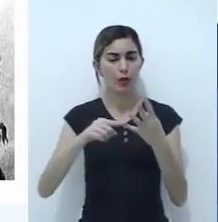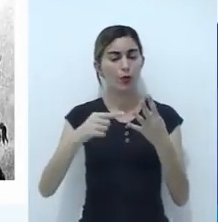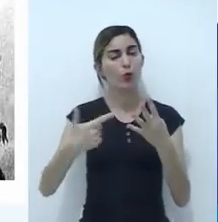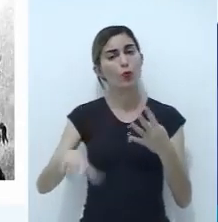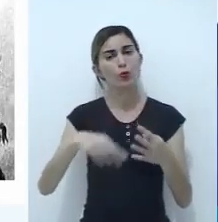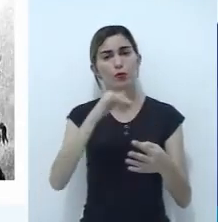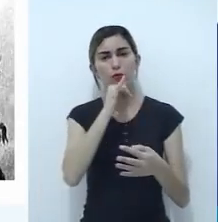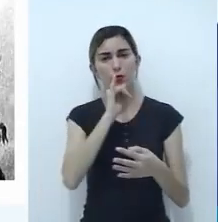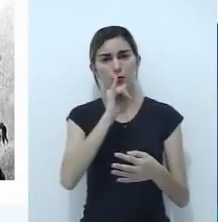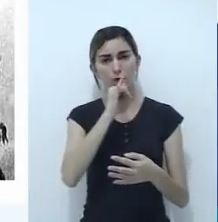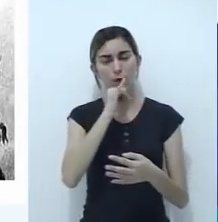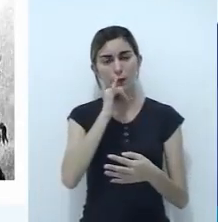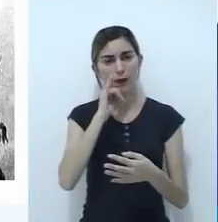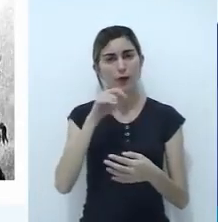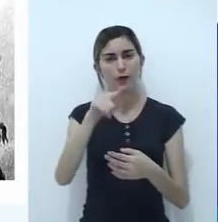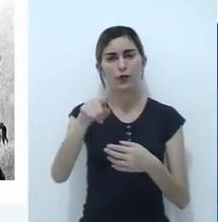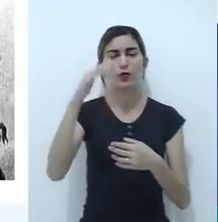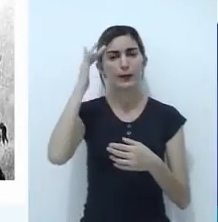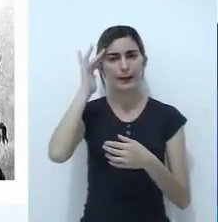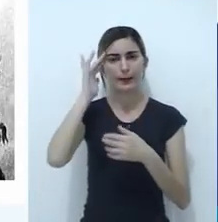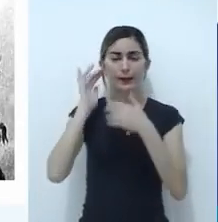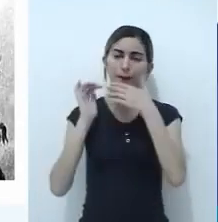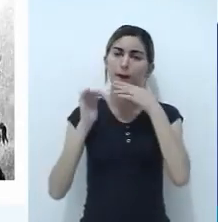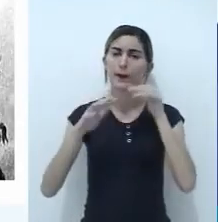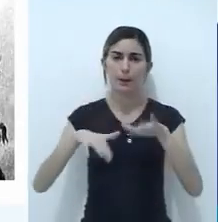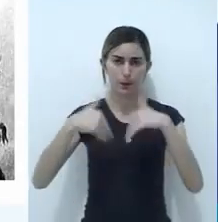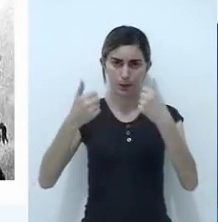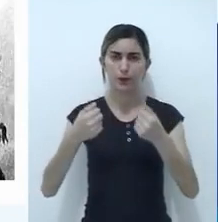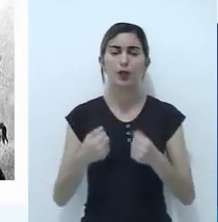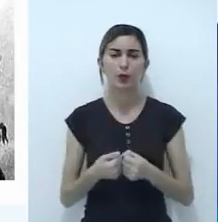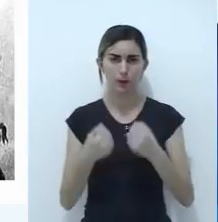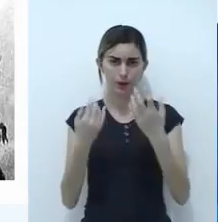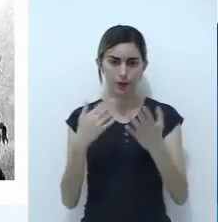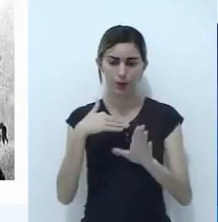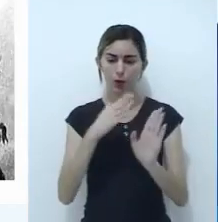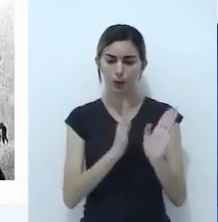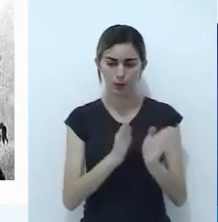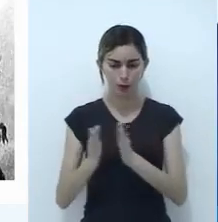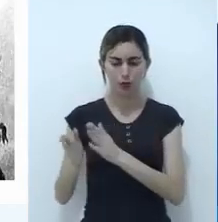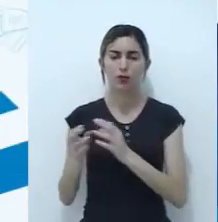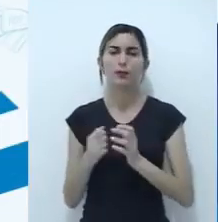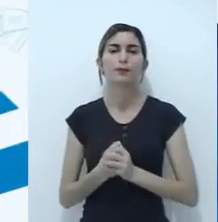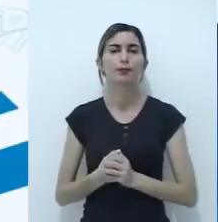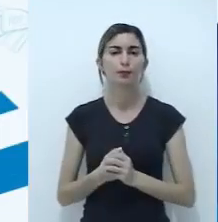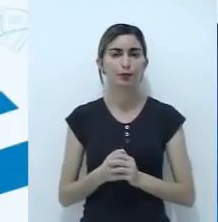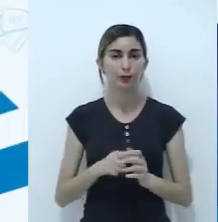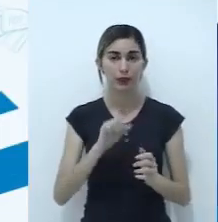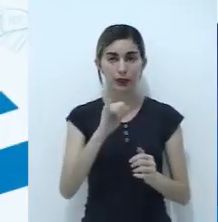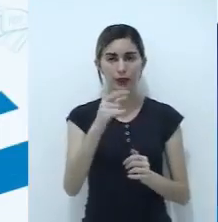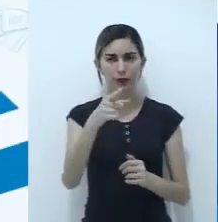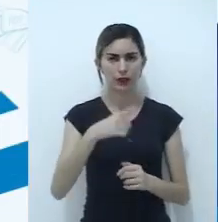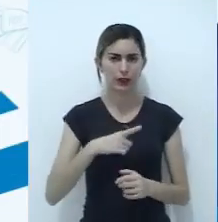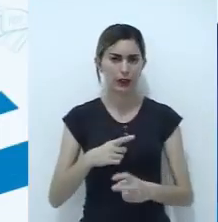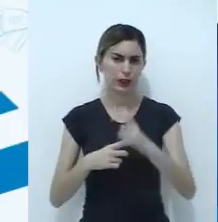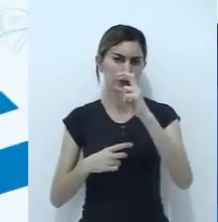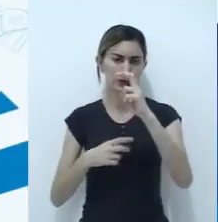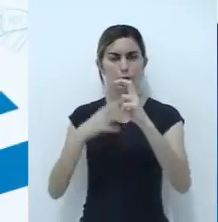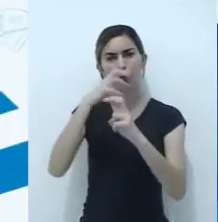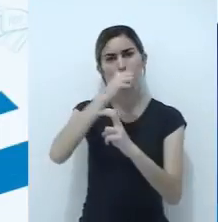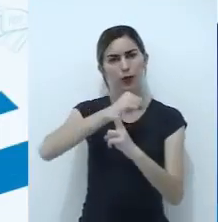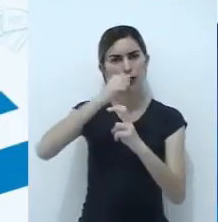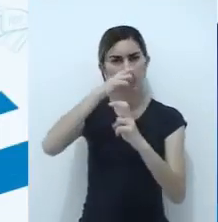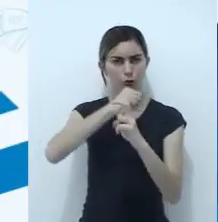vocês outro exemplo para que vocês possam entender melhor essa questão da proporção. Se você tem